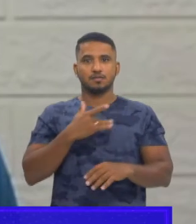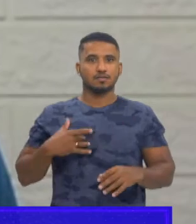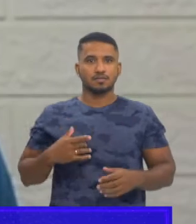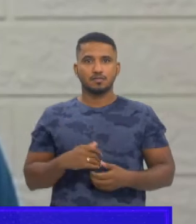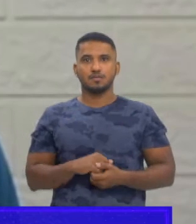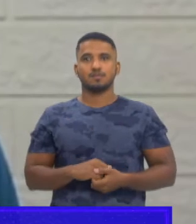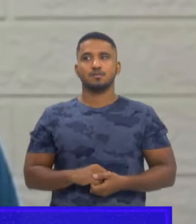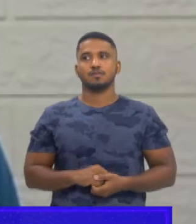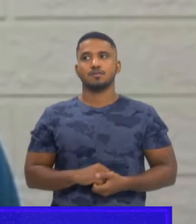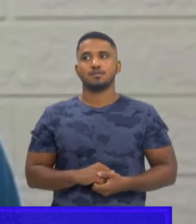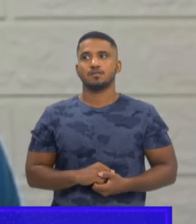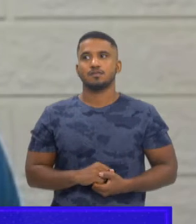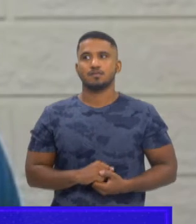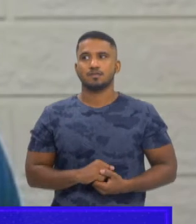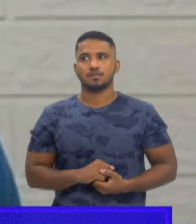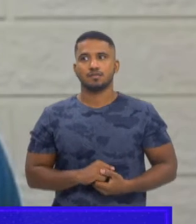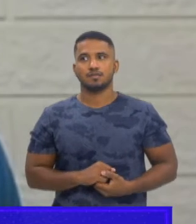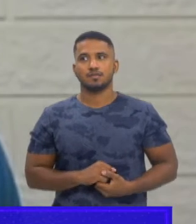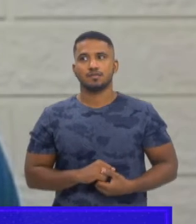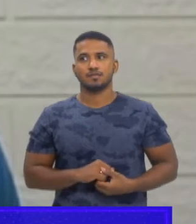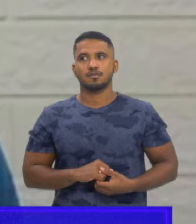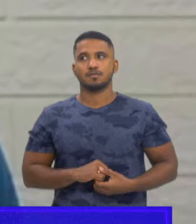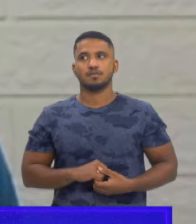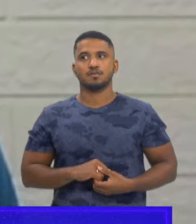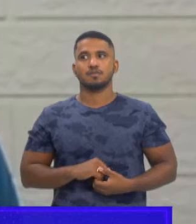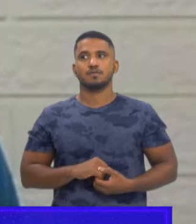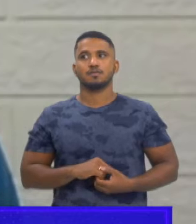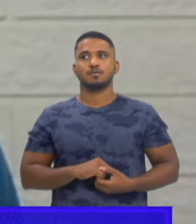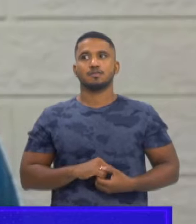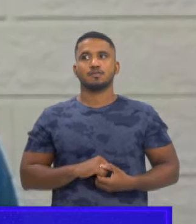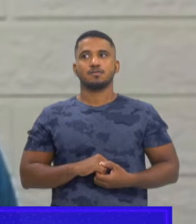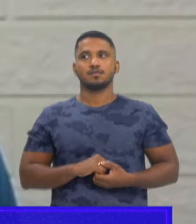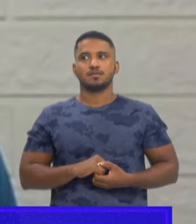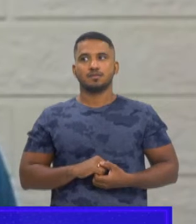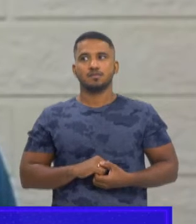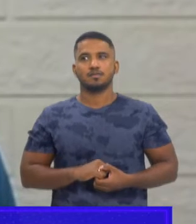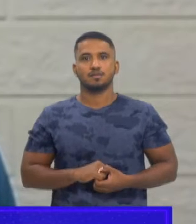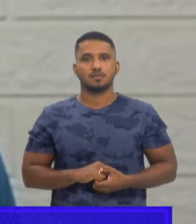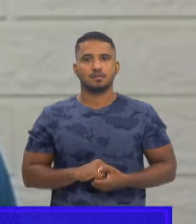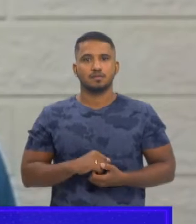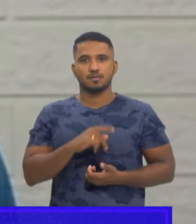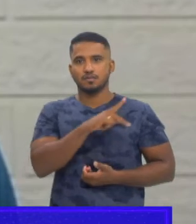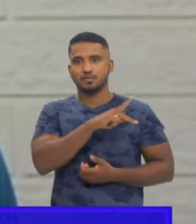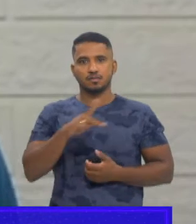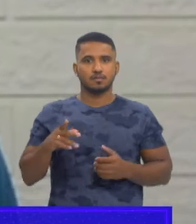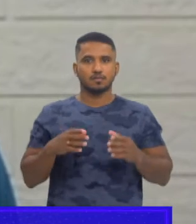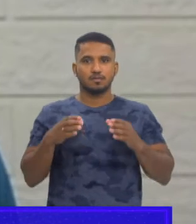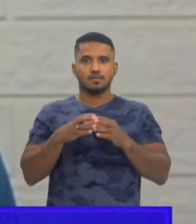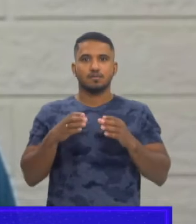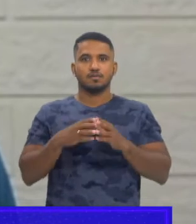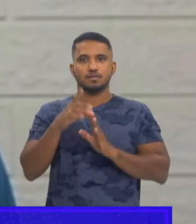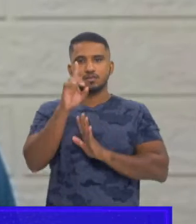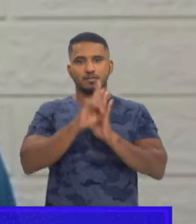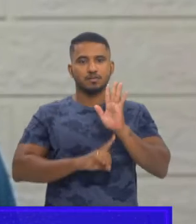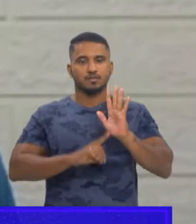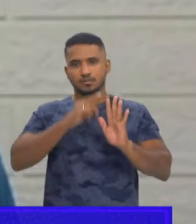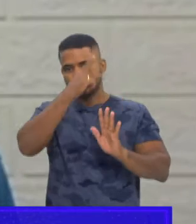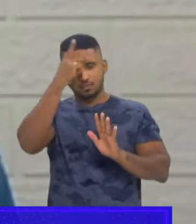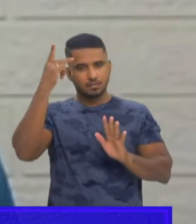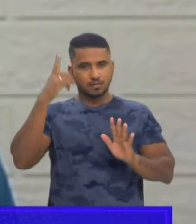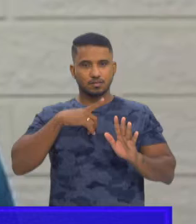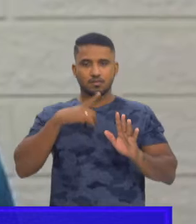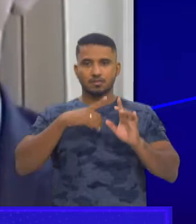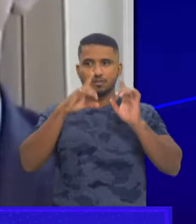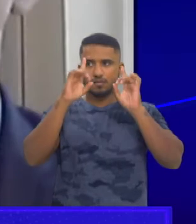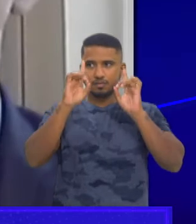de Inclusão. Garante a todas as pessoas com deficiência o direito à cidadania